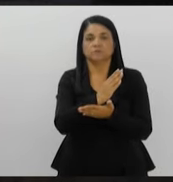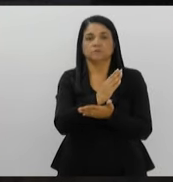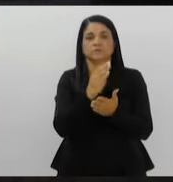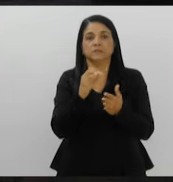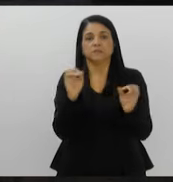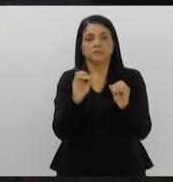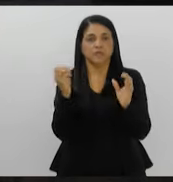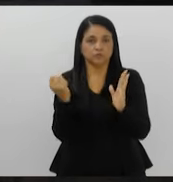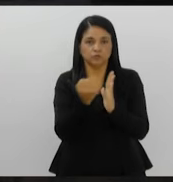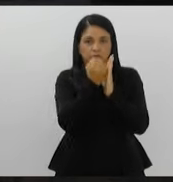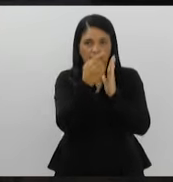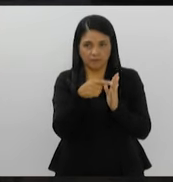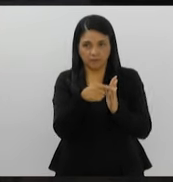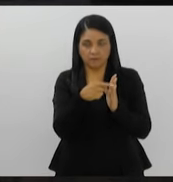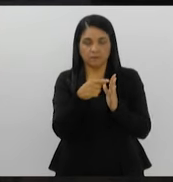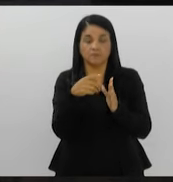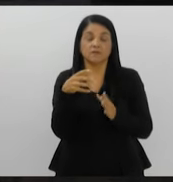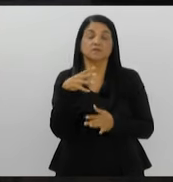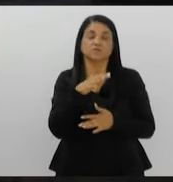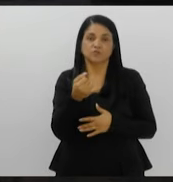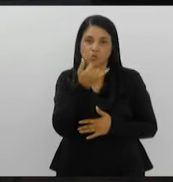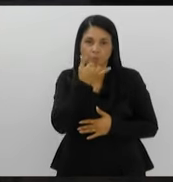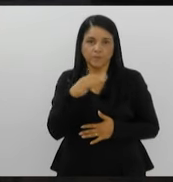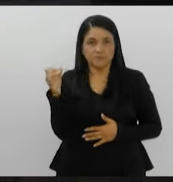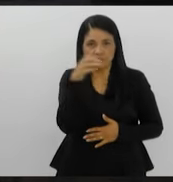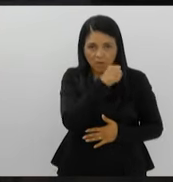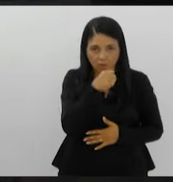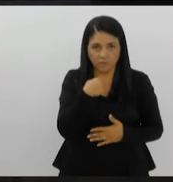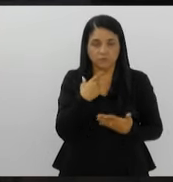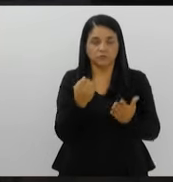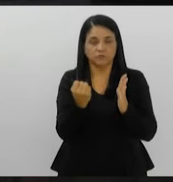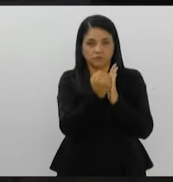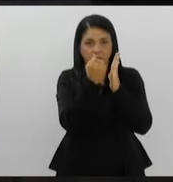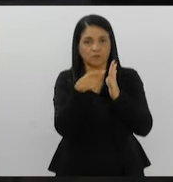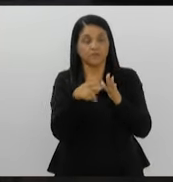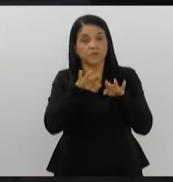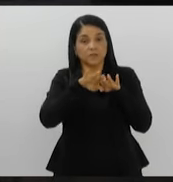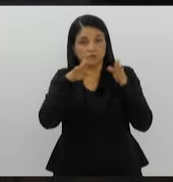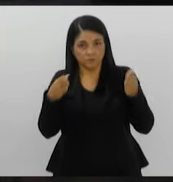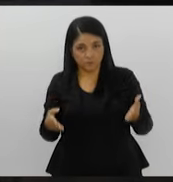destaques. Salvo os destaques. Há sobre a mesa